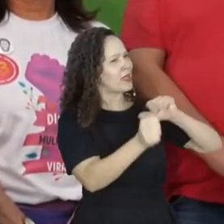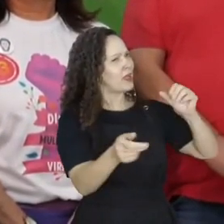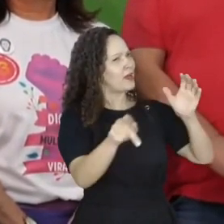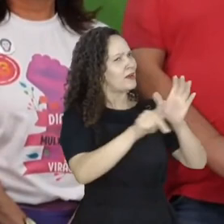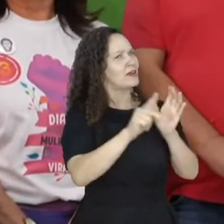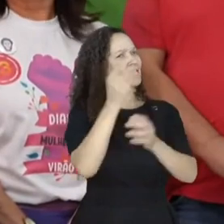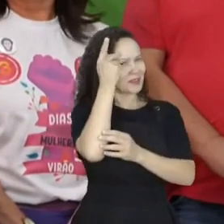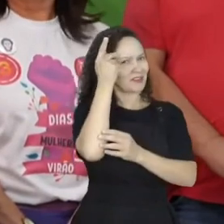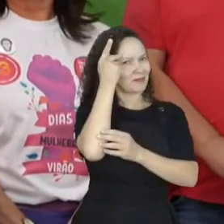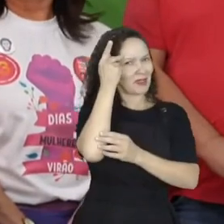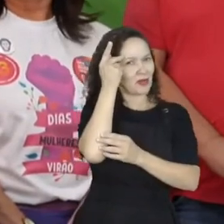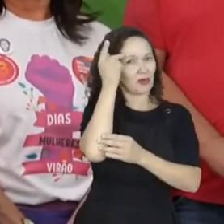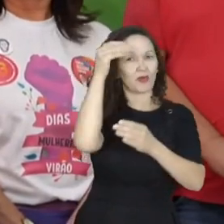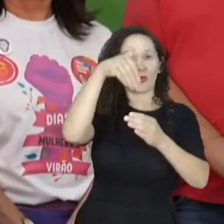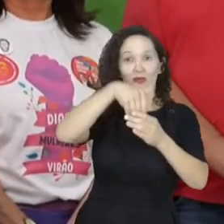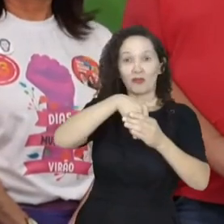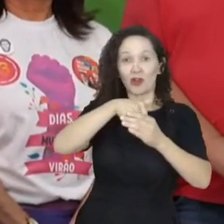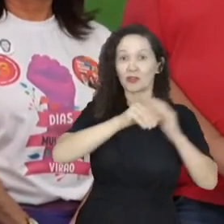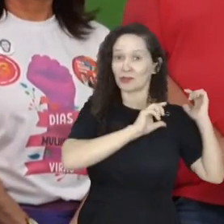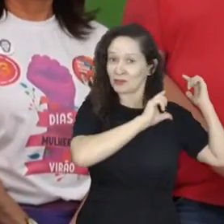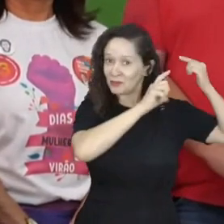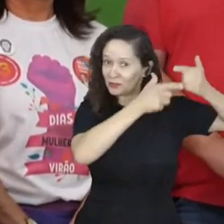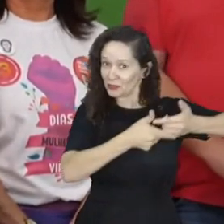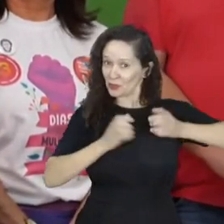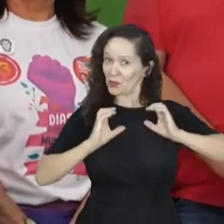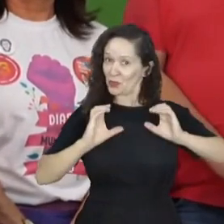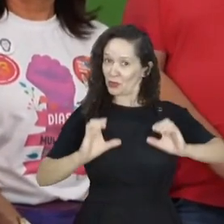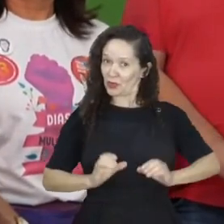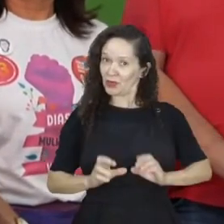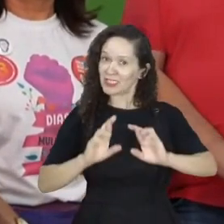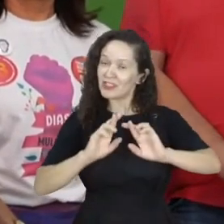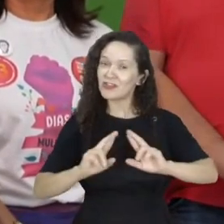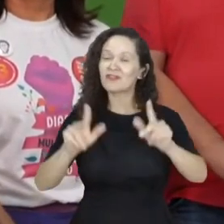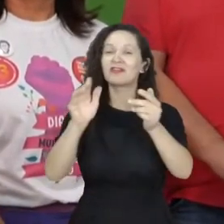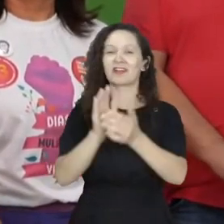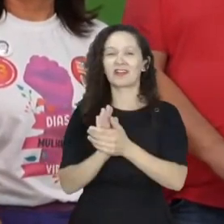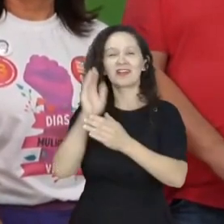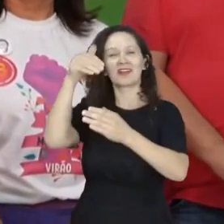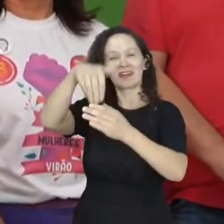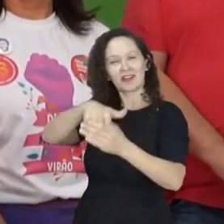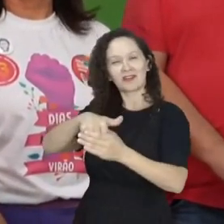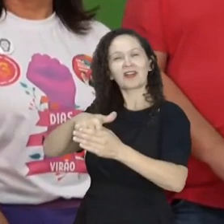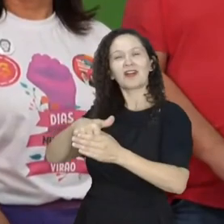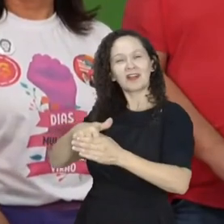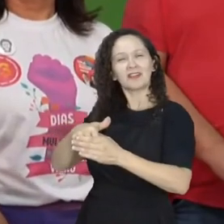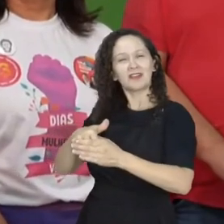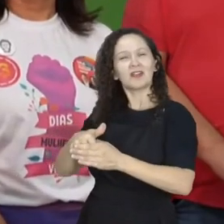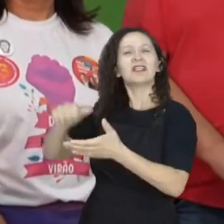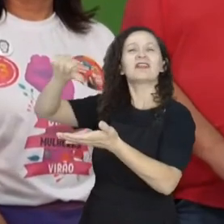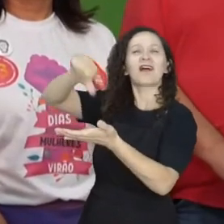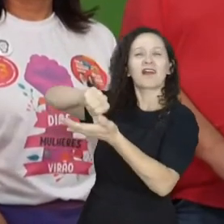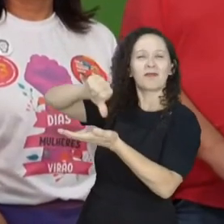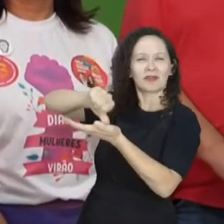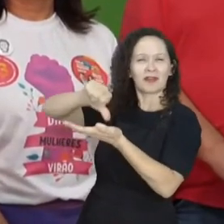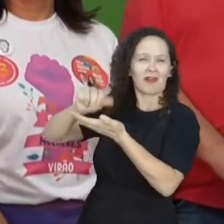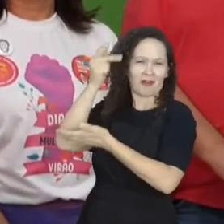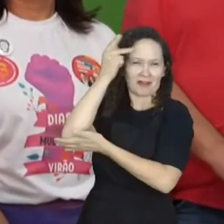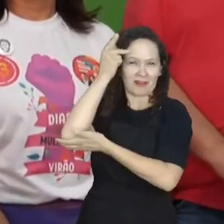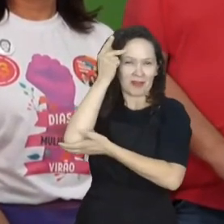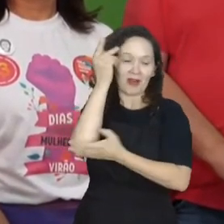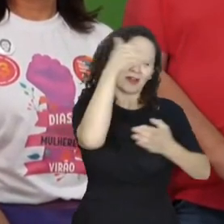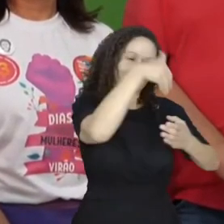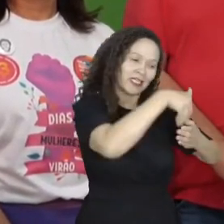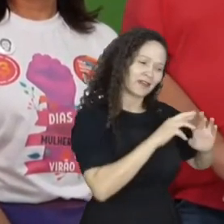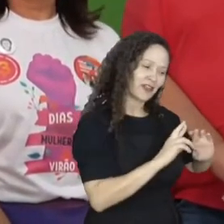é um eleitorado mais conservador, que tem um comportamento um pouco diferente do eleitorado da região metropolitana? E foi um erro não ter vindo aqui no